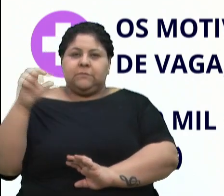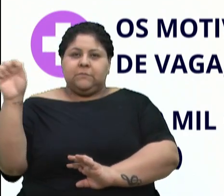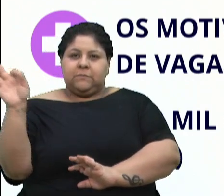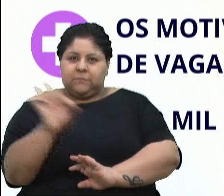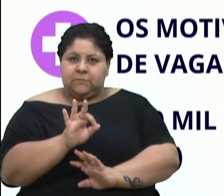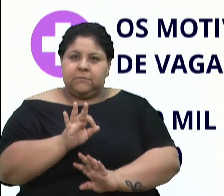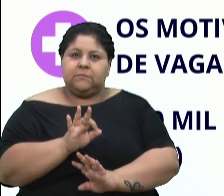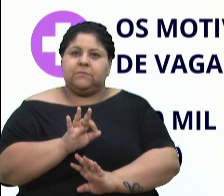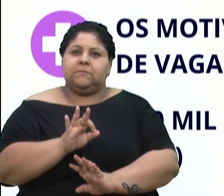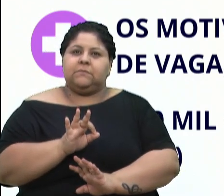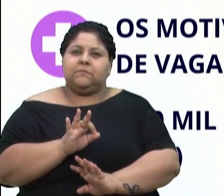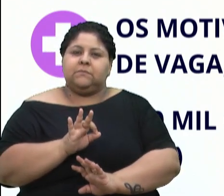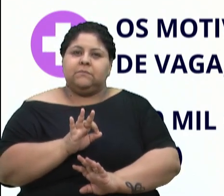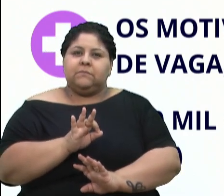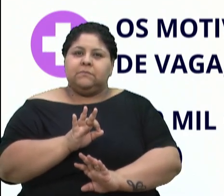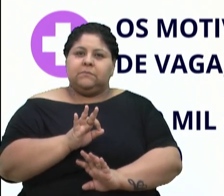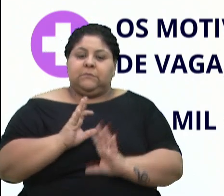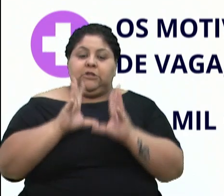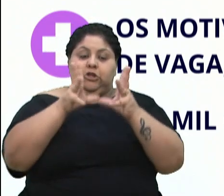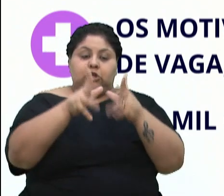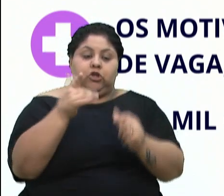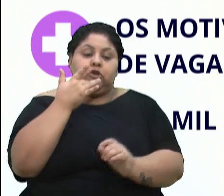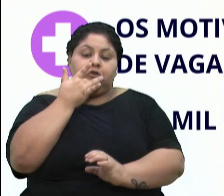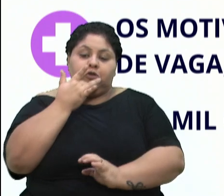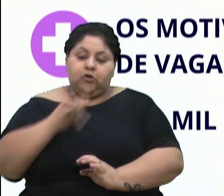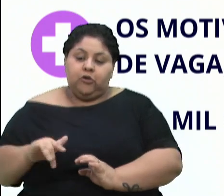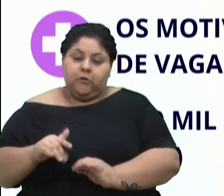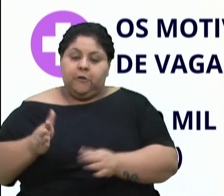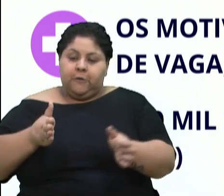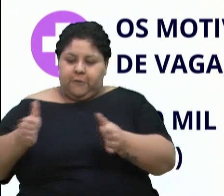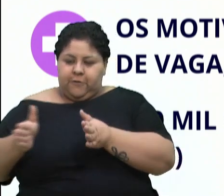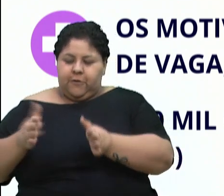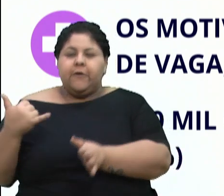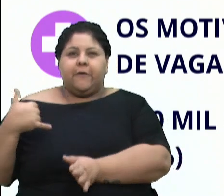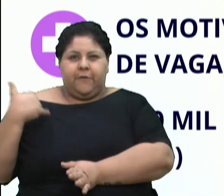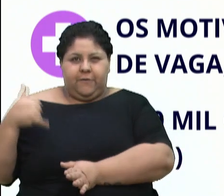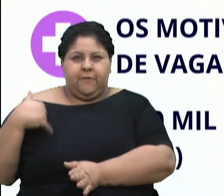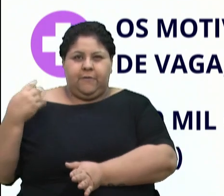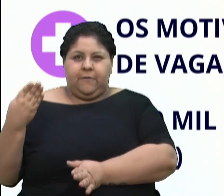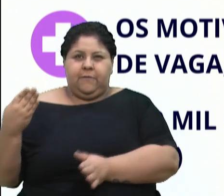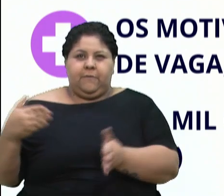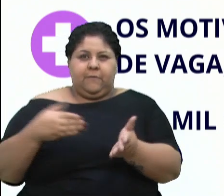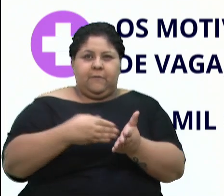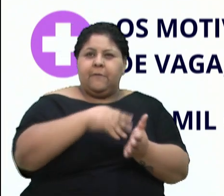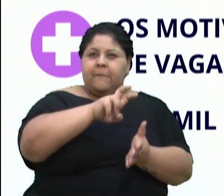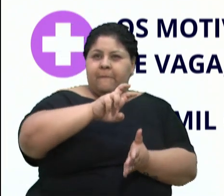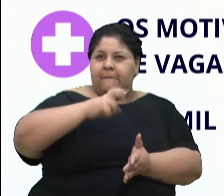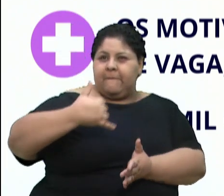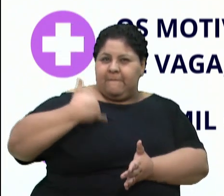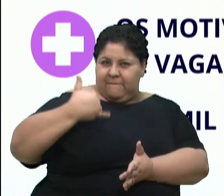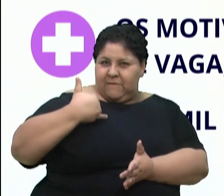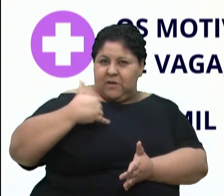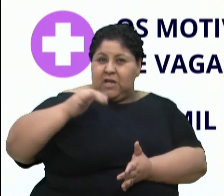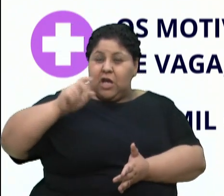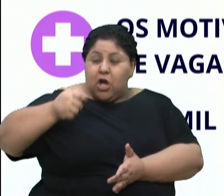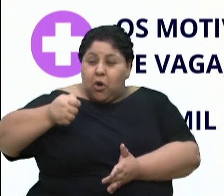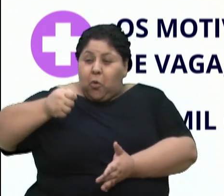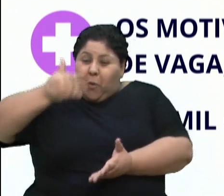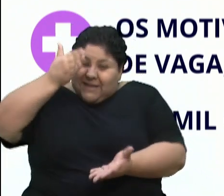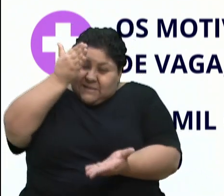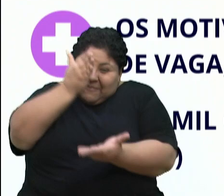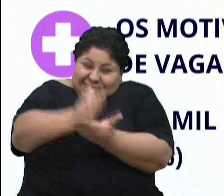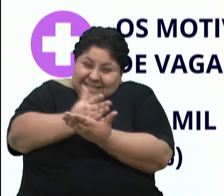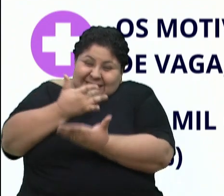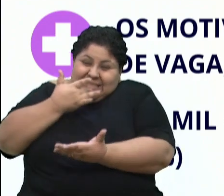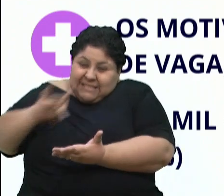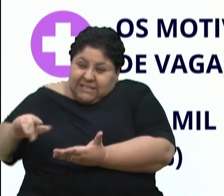42% de todas as crianças nessa faixa etária, de 4 a 5 anos. Então, quase a metade das crianças de